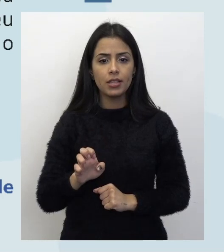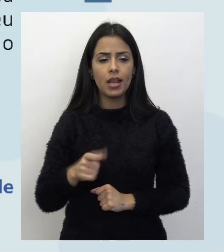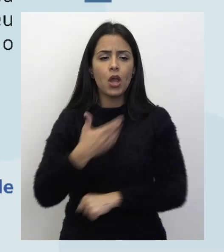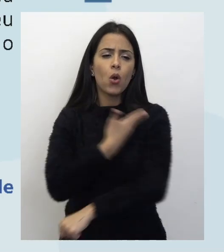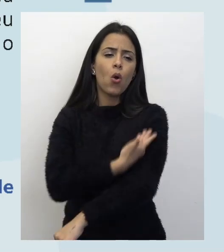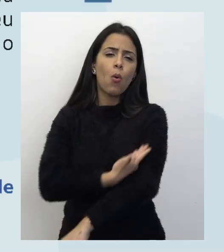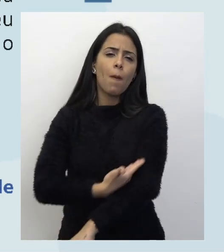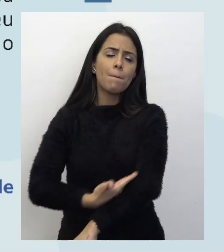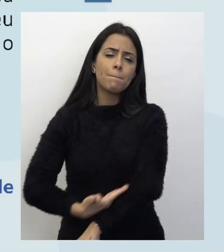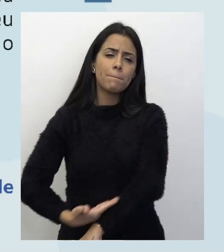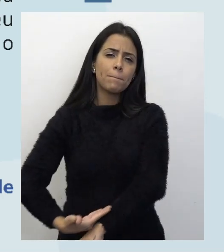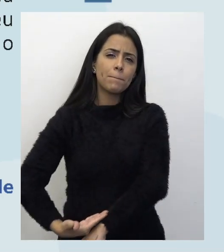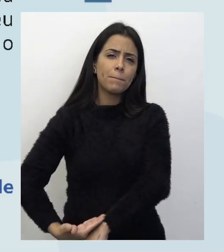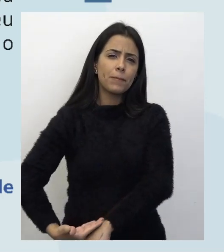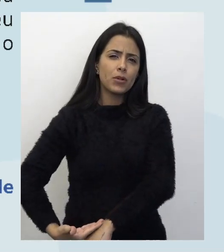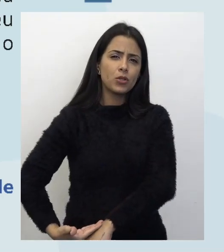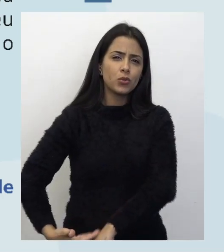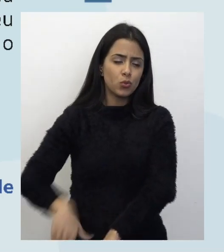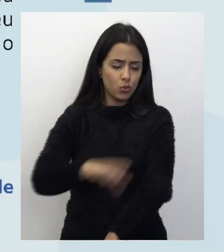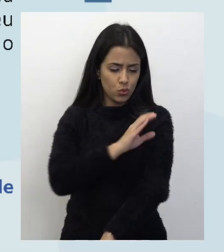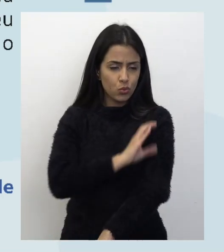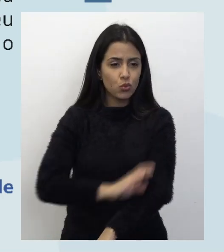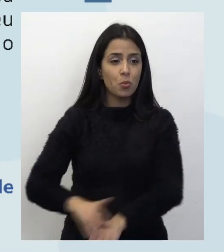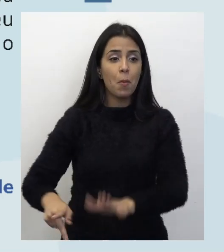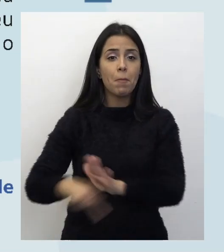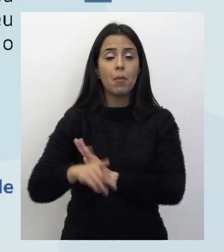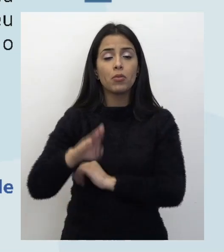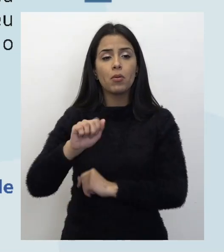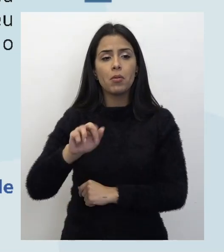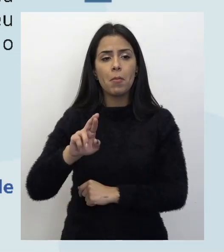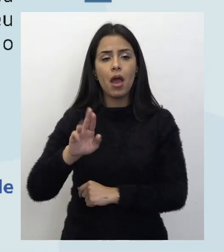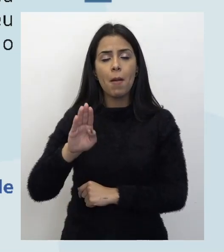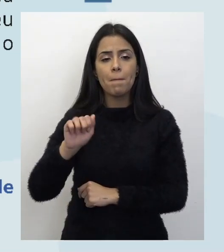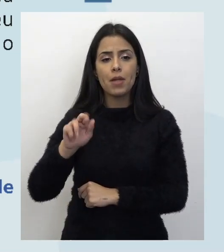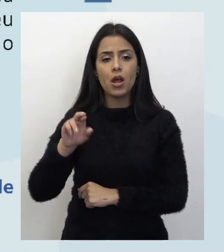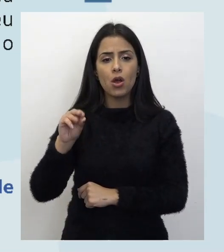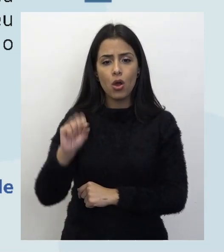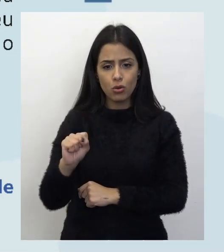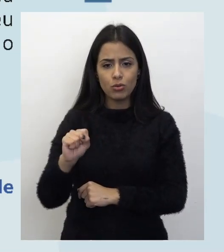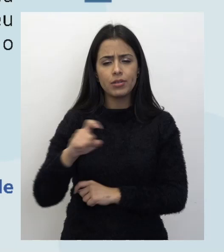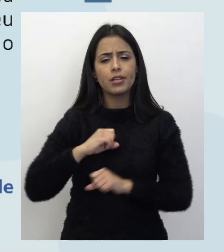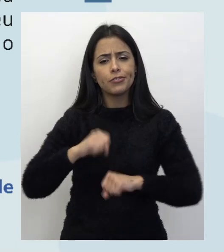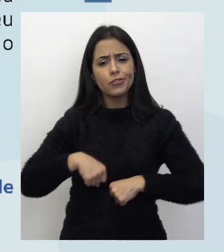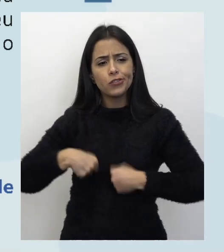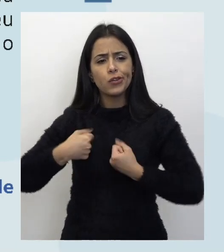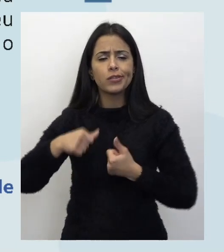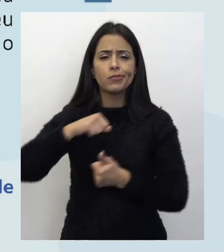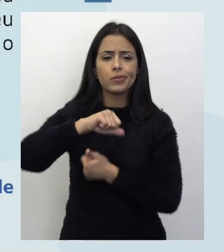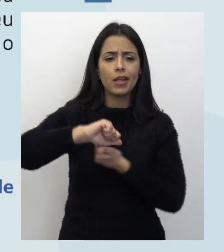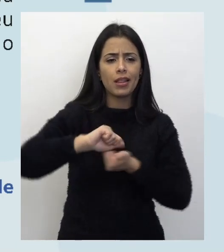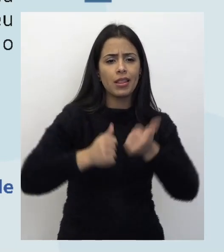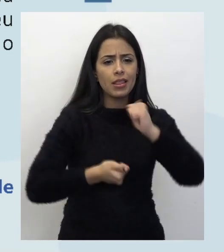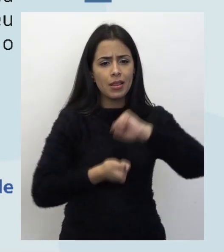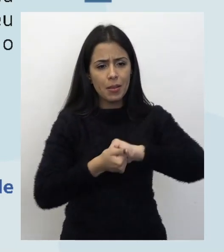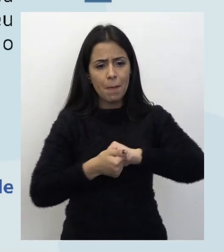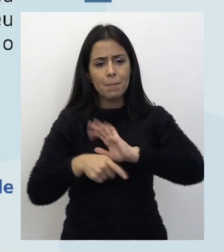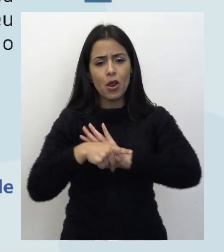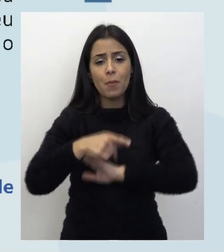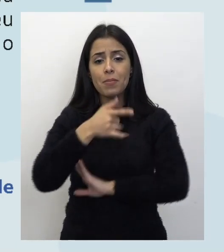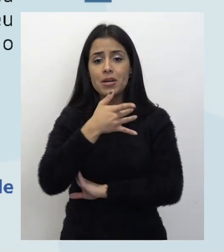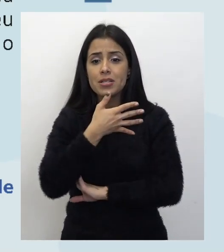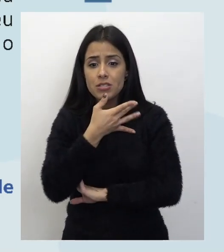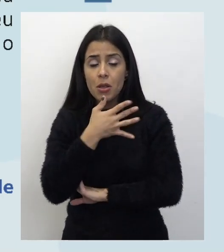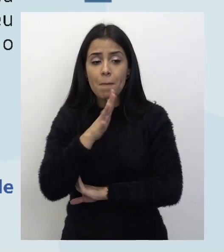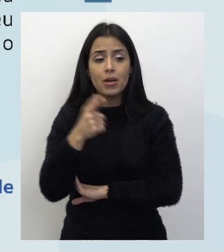dos bárbaros, que ele também se esforçou em modificar mediante a introdução de hábitos macedônicos, com